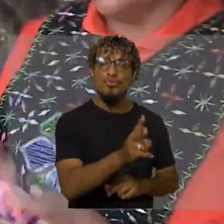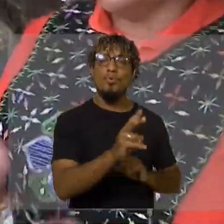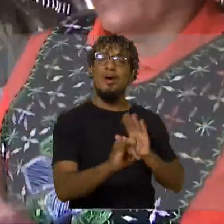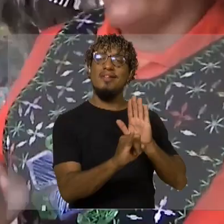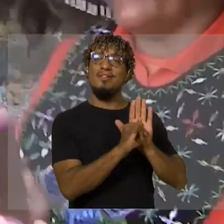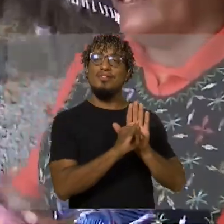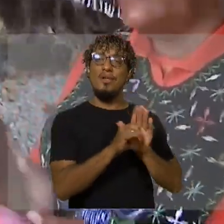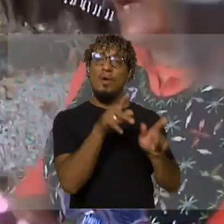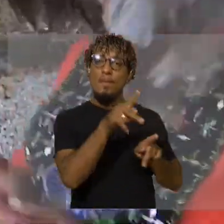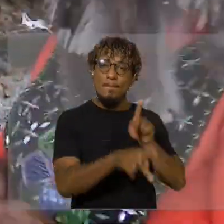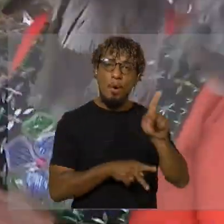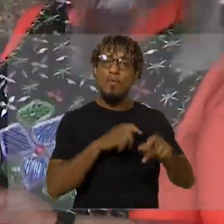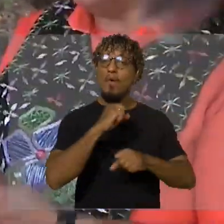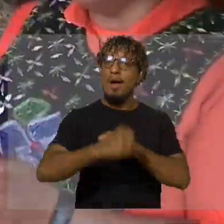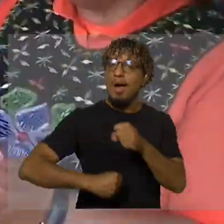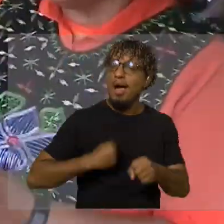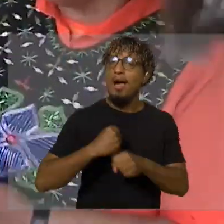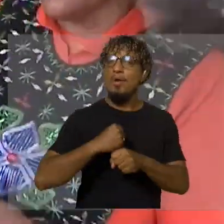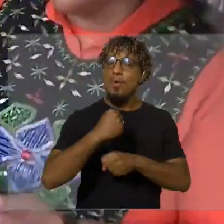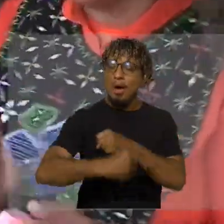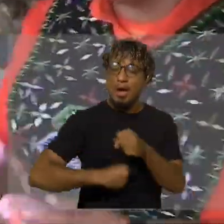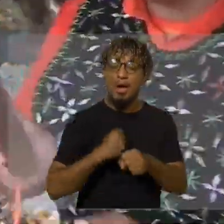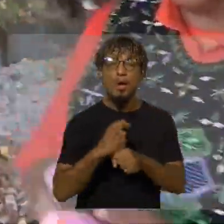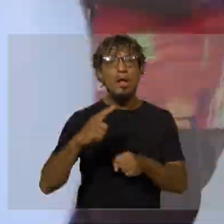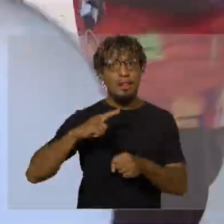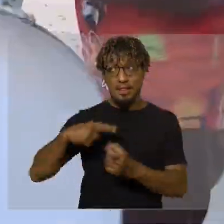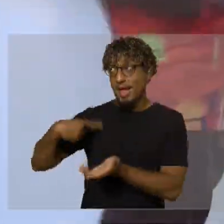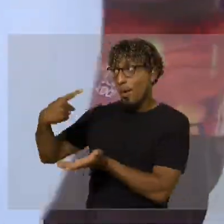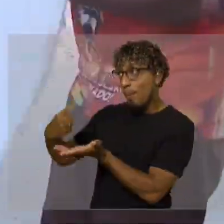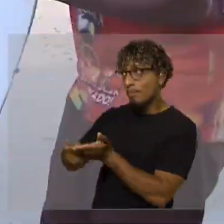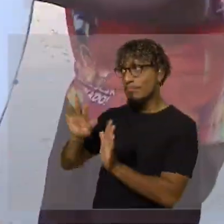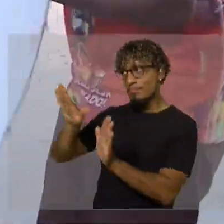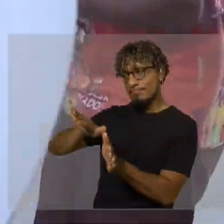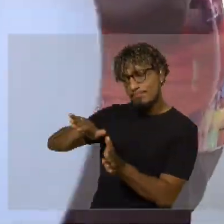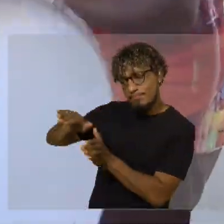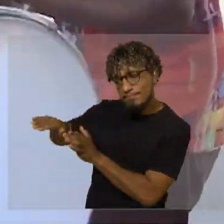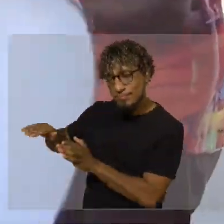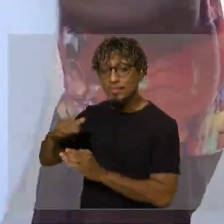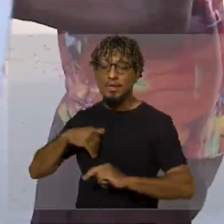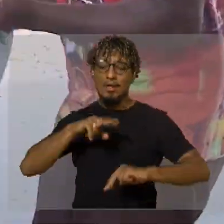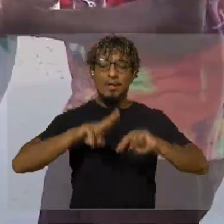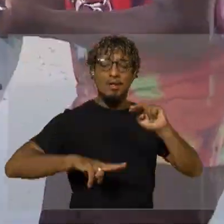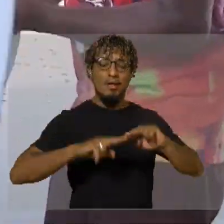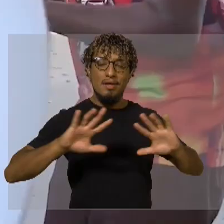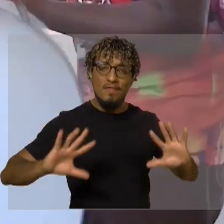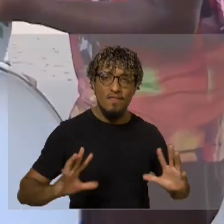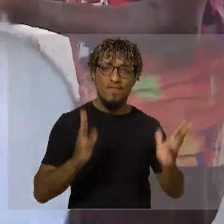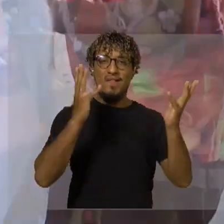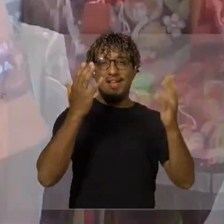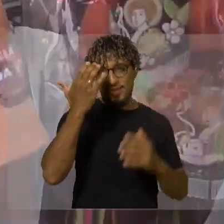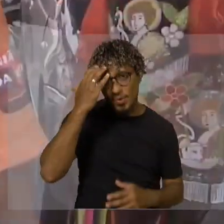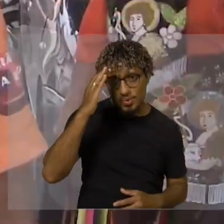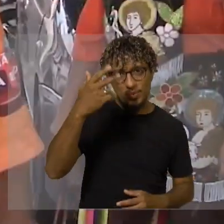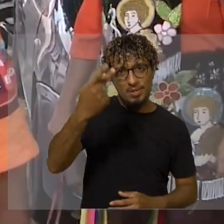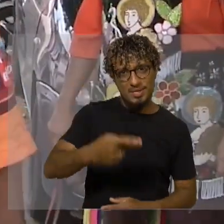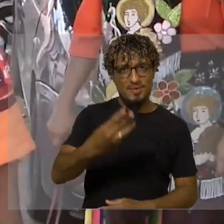que todos os anos abre mão de seus compromissos para fazer acontecer a cultura do Maranhão.